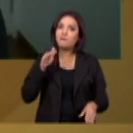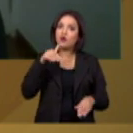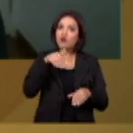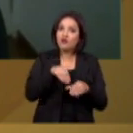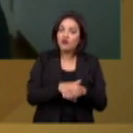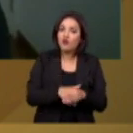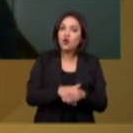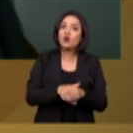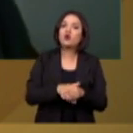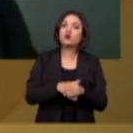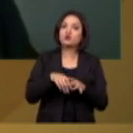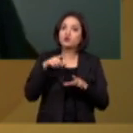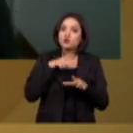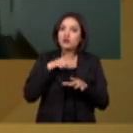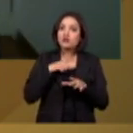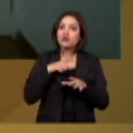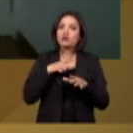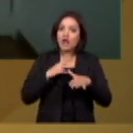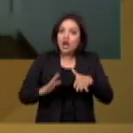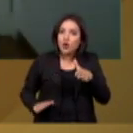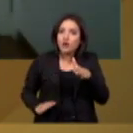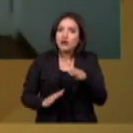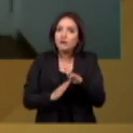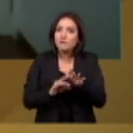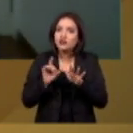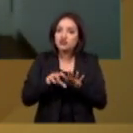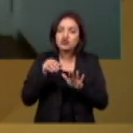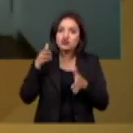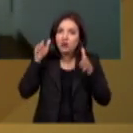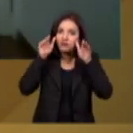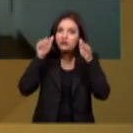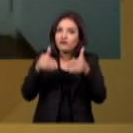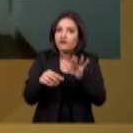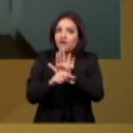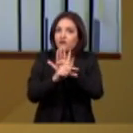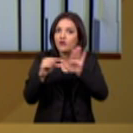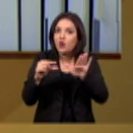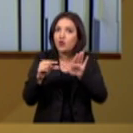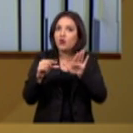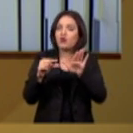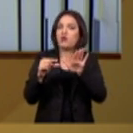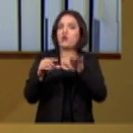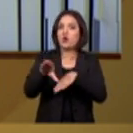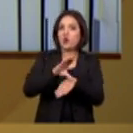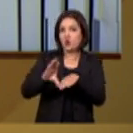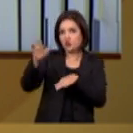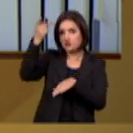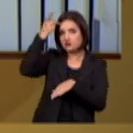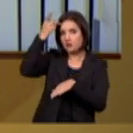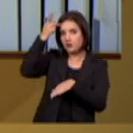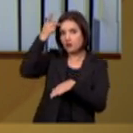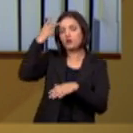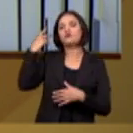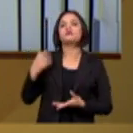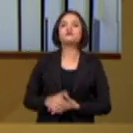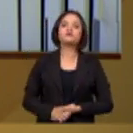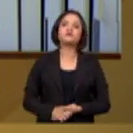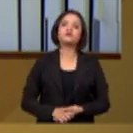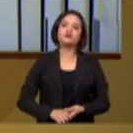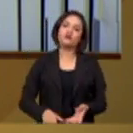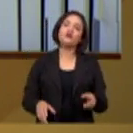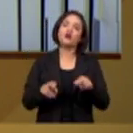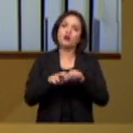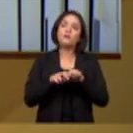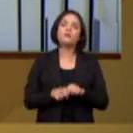modo se deve a essa ordem de ideias por isso que eu fiz referência